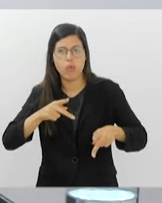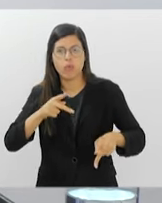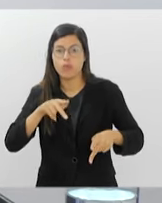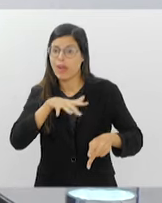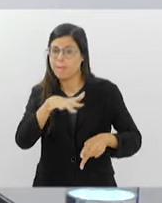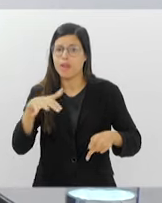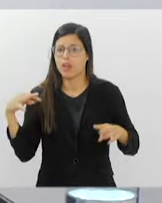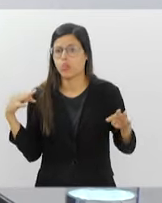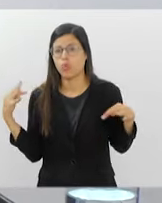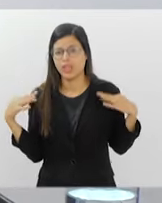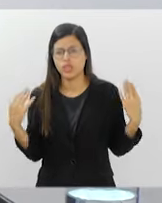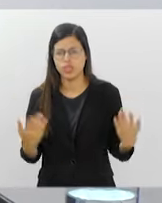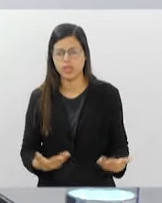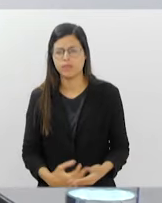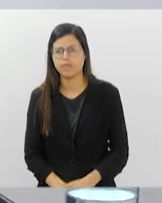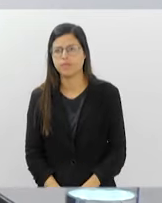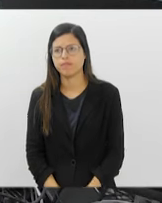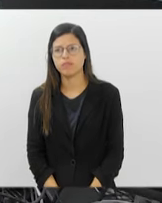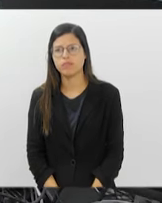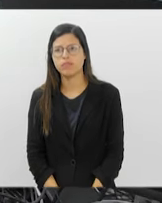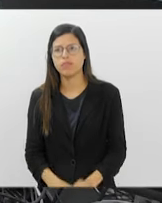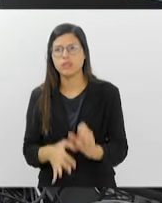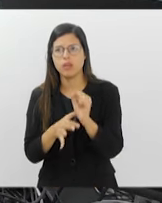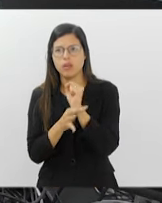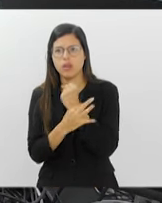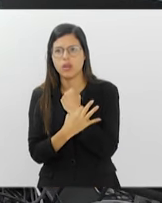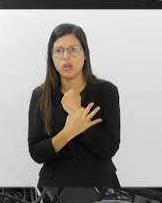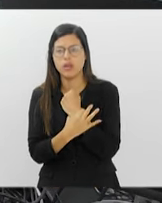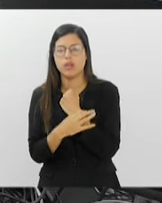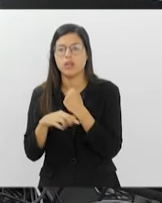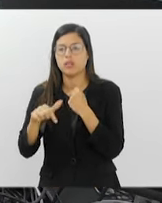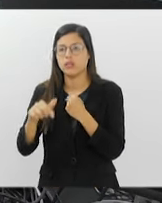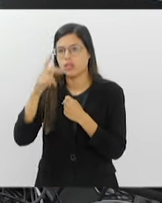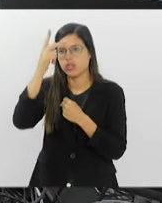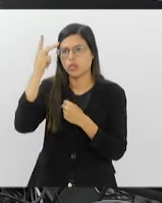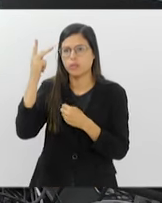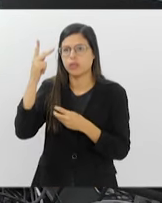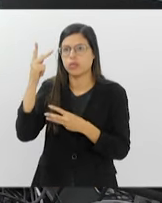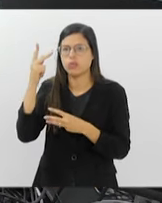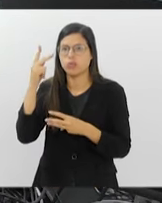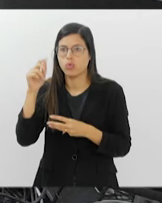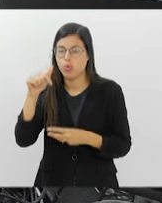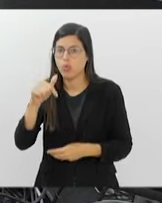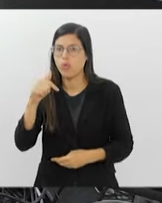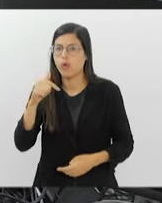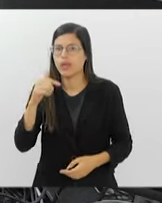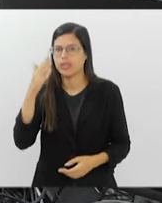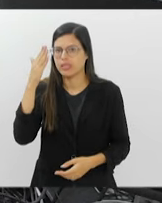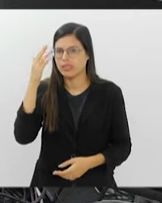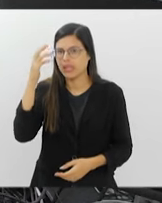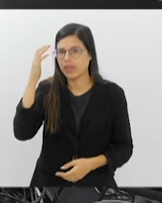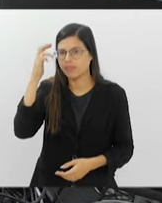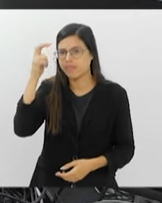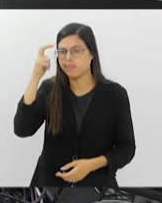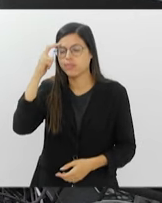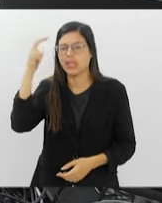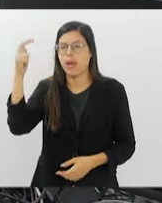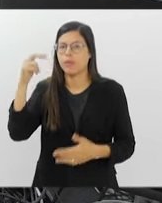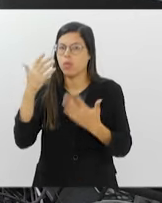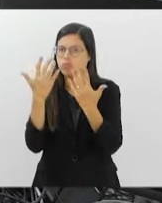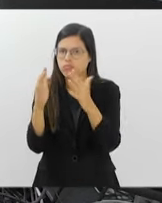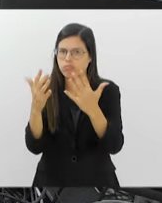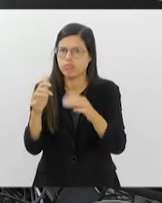Estado e deputado eu garanto a vossa excelência que as pessoas de bom senso estão aplaudindo esse momento aqui porque nós estamos preocupados com a